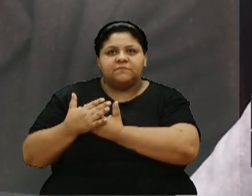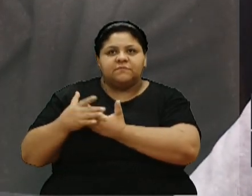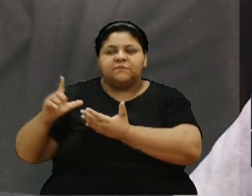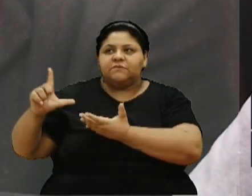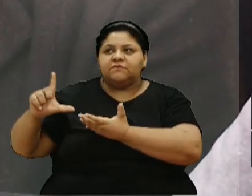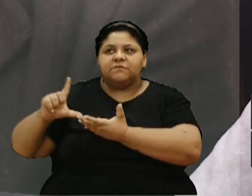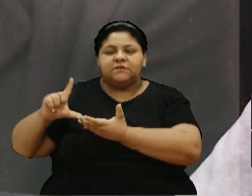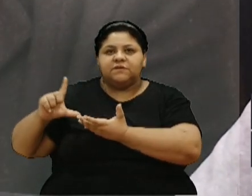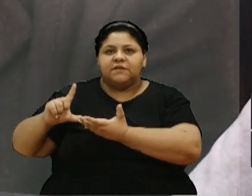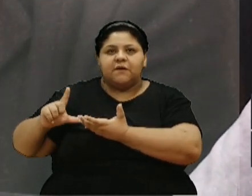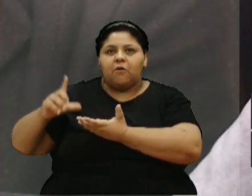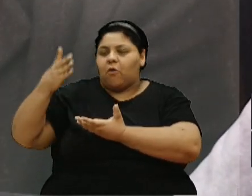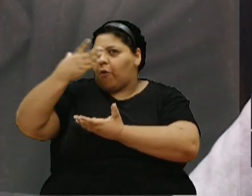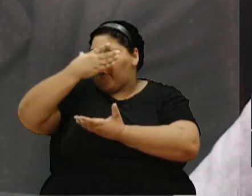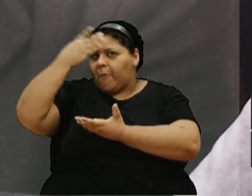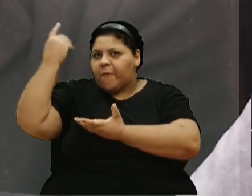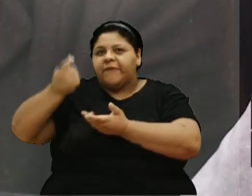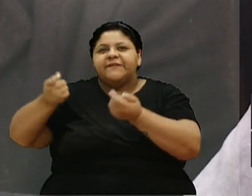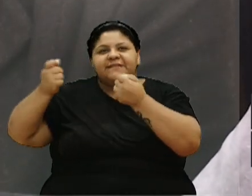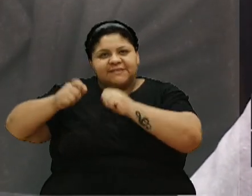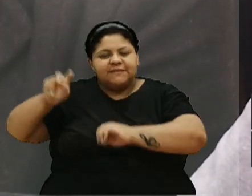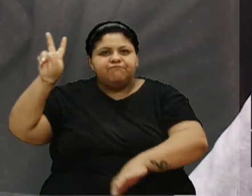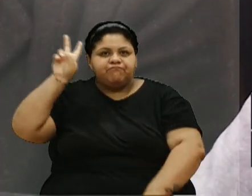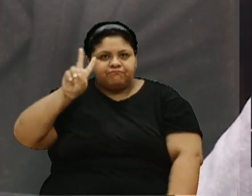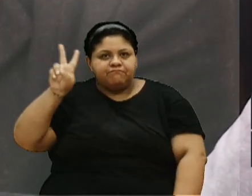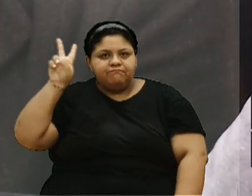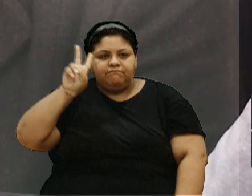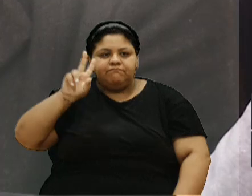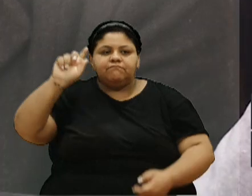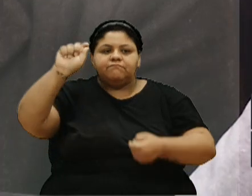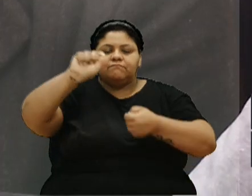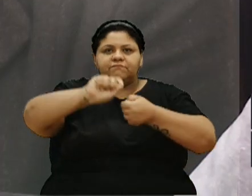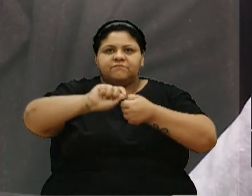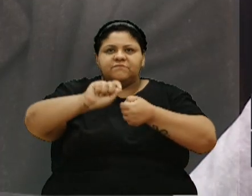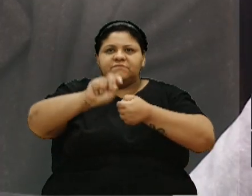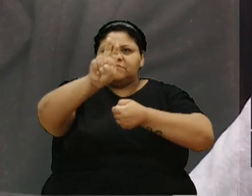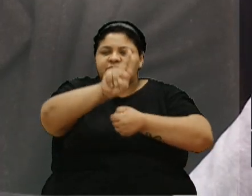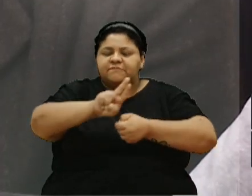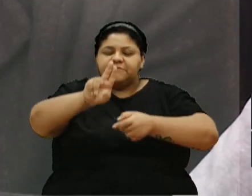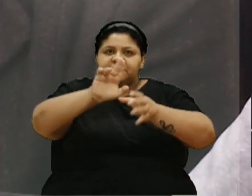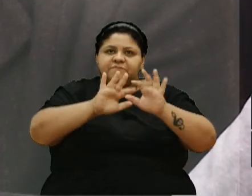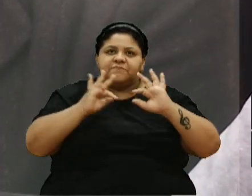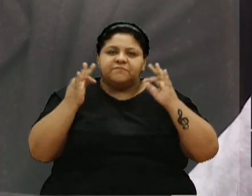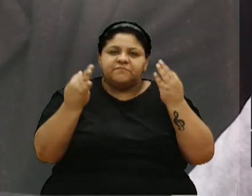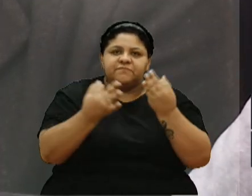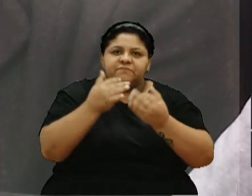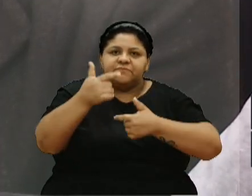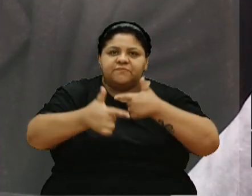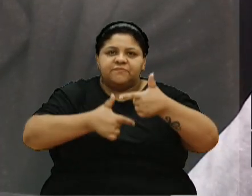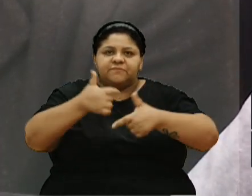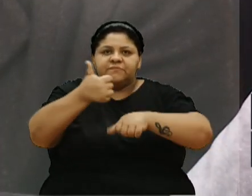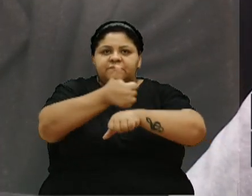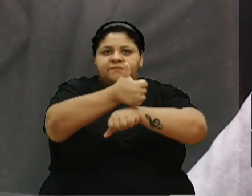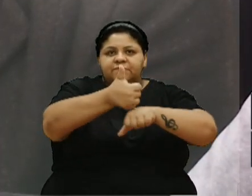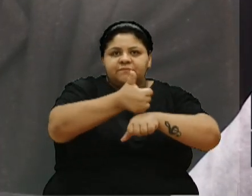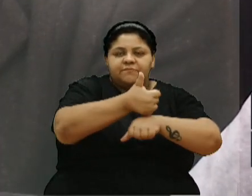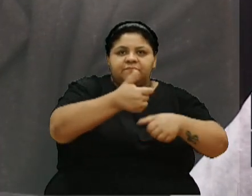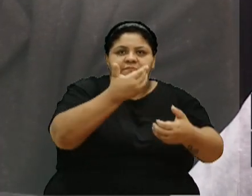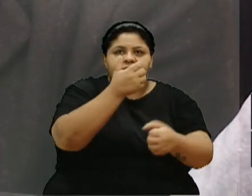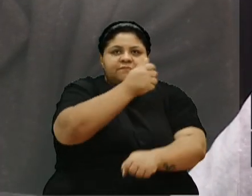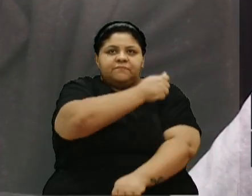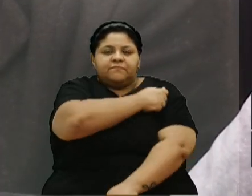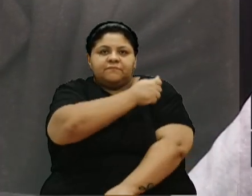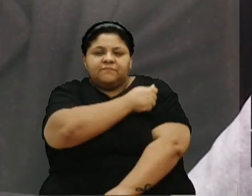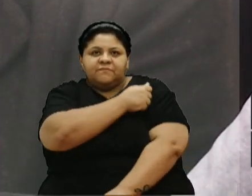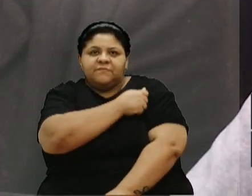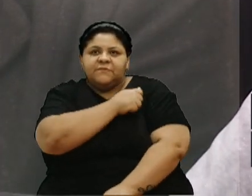inesquecível e necessário lembrar que é feita para usuários, familiares, trabalhadores, profissionais, estudantes ligados à